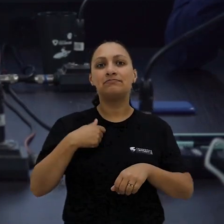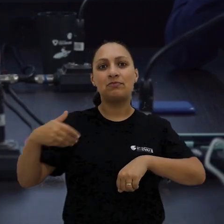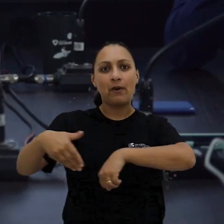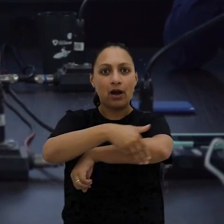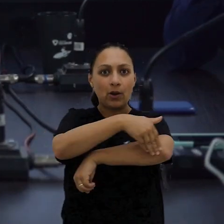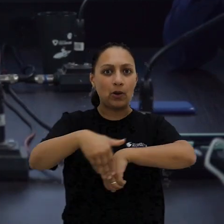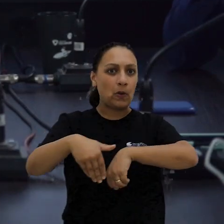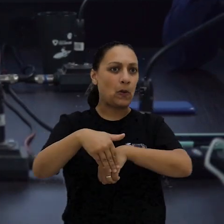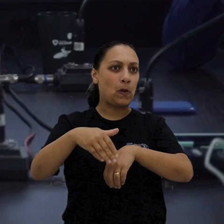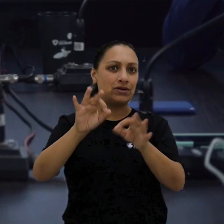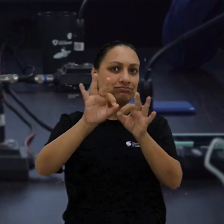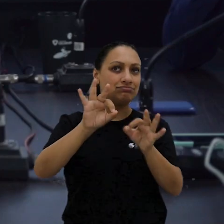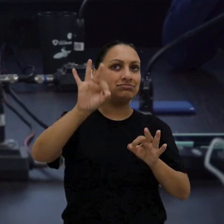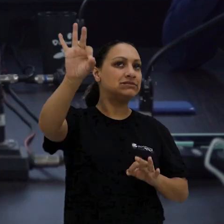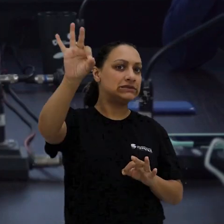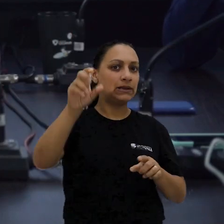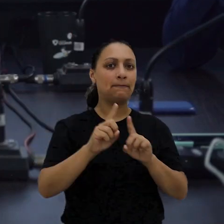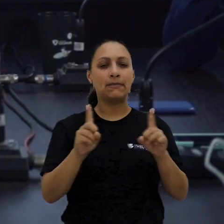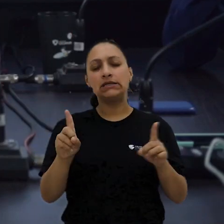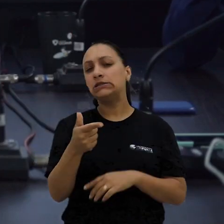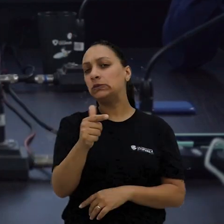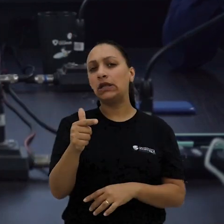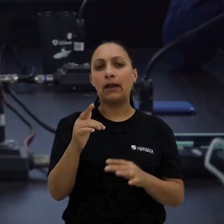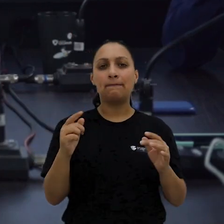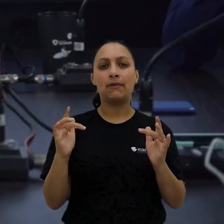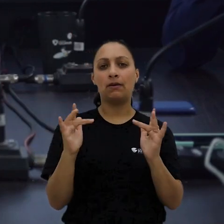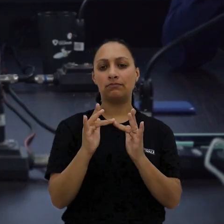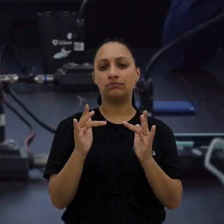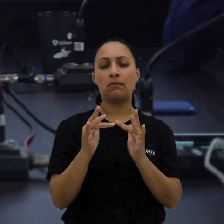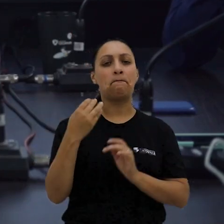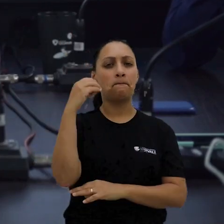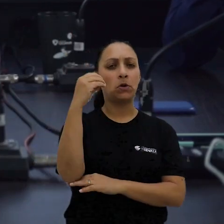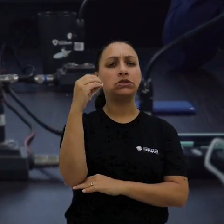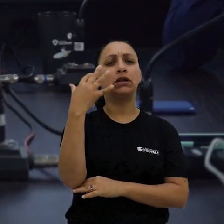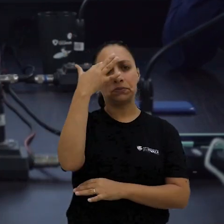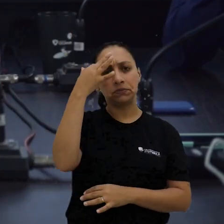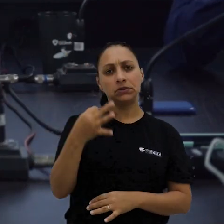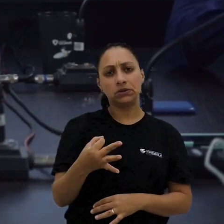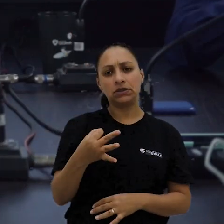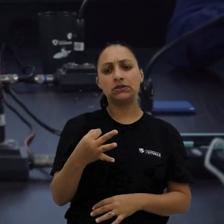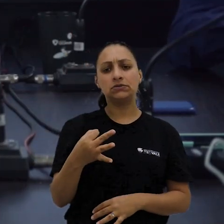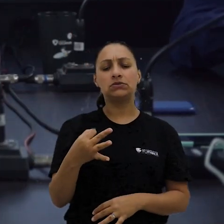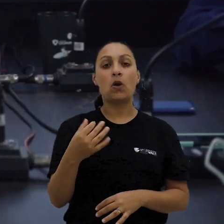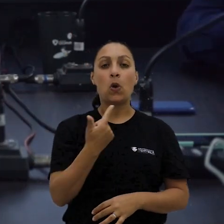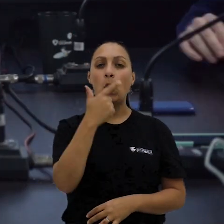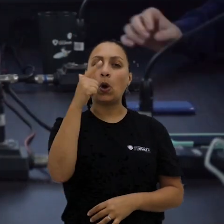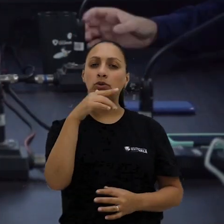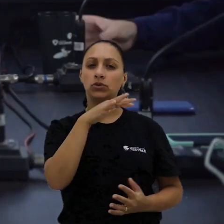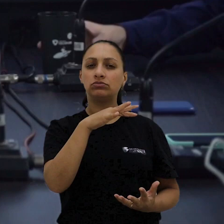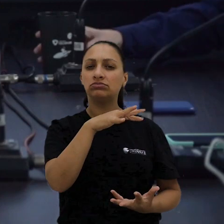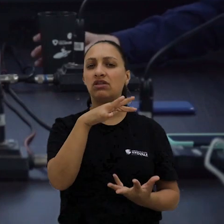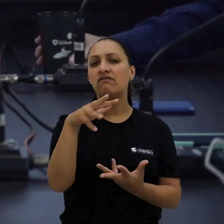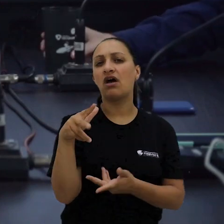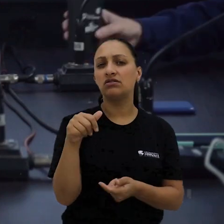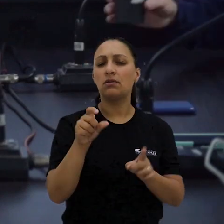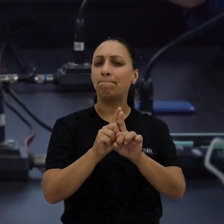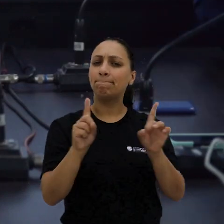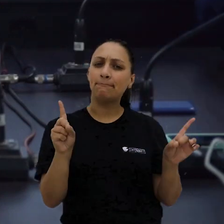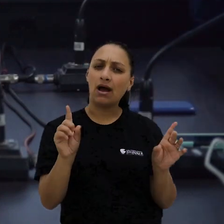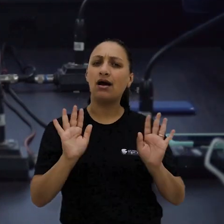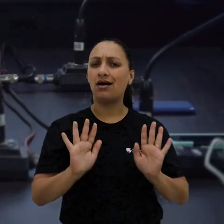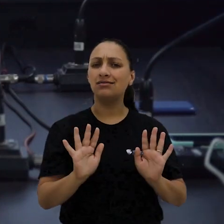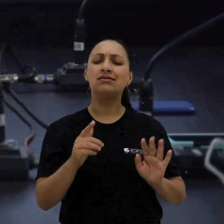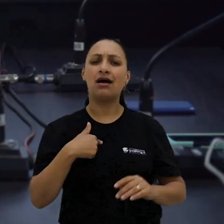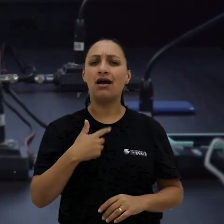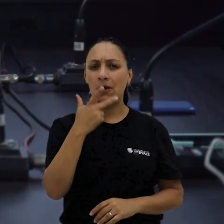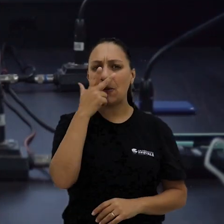avenida de distância, não existe muitas vezes essa conexão. Porto Alegre, eu até entendo que existe ali um outro universo, mas